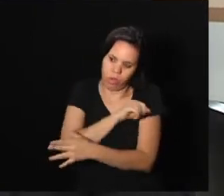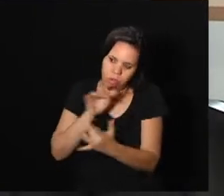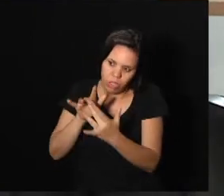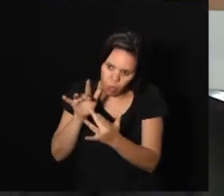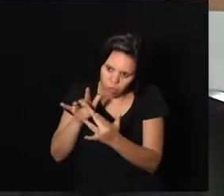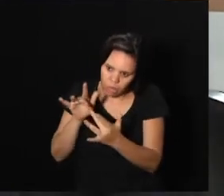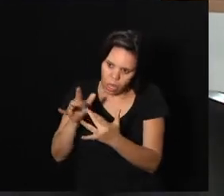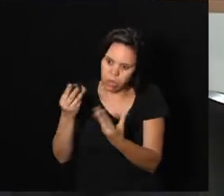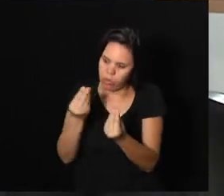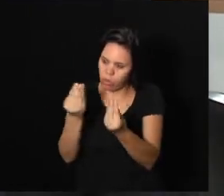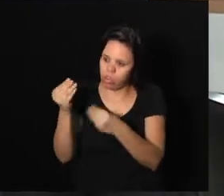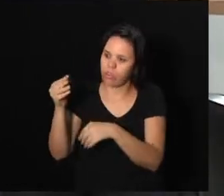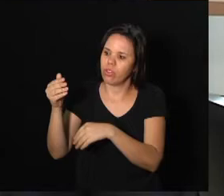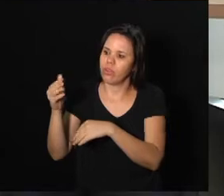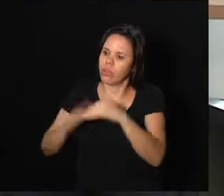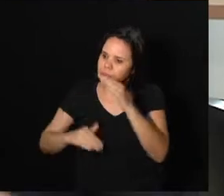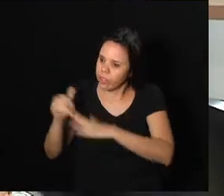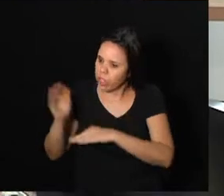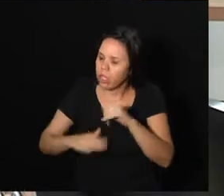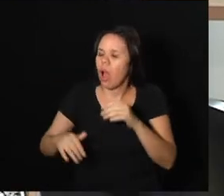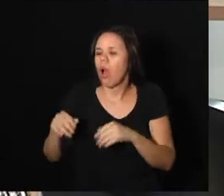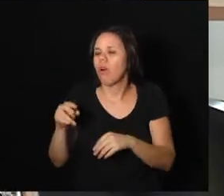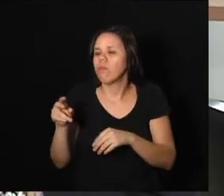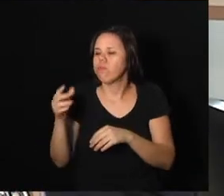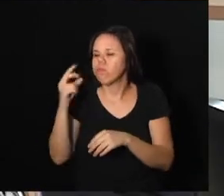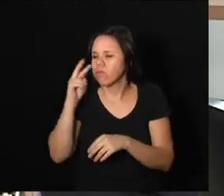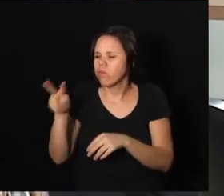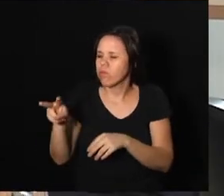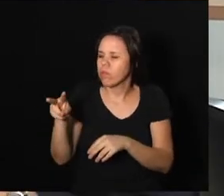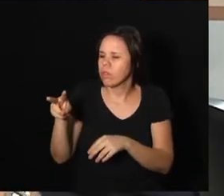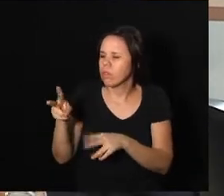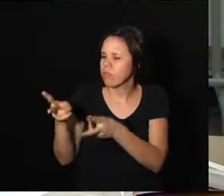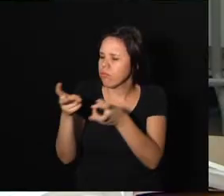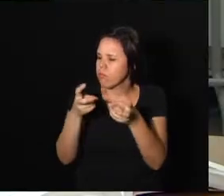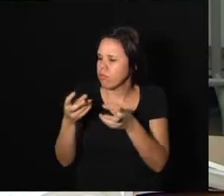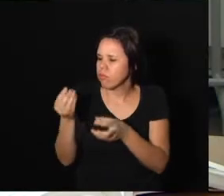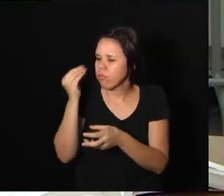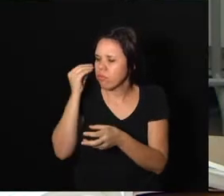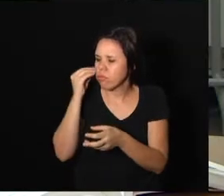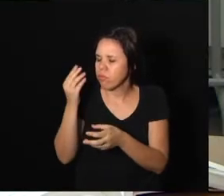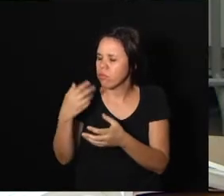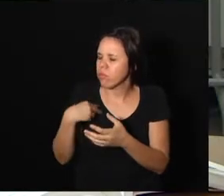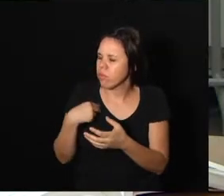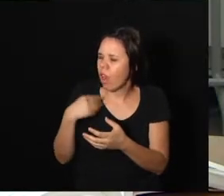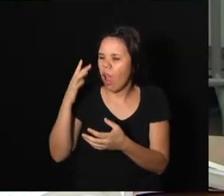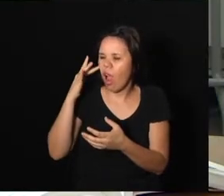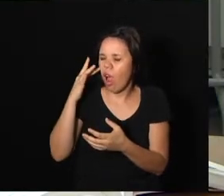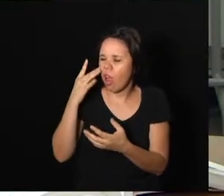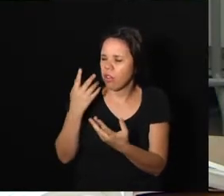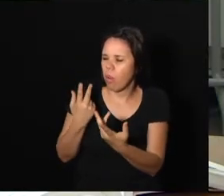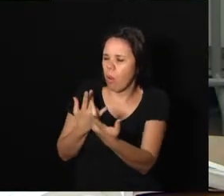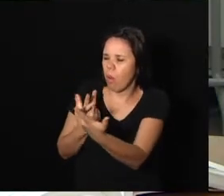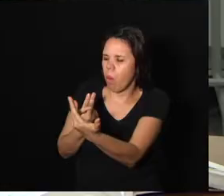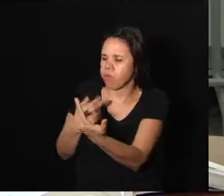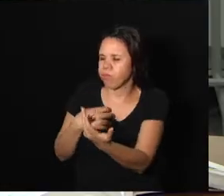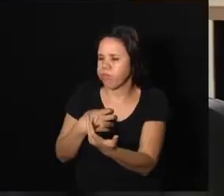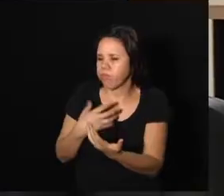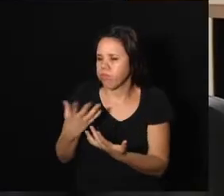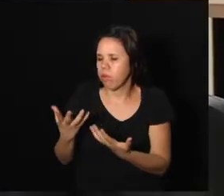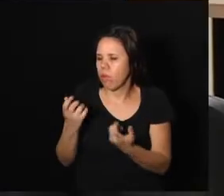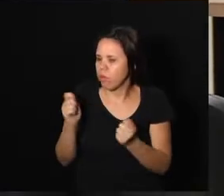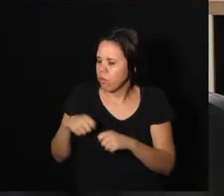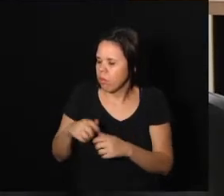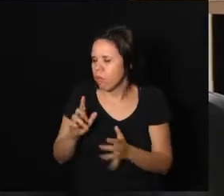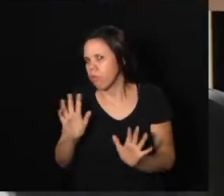com o profissional justamente para ele ver e a questão fazer um espelhamento mesmo. Será que eu me vejo naquela profissão? Né? Então,